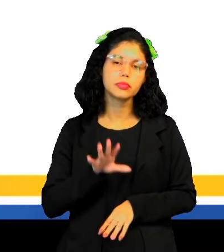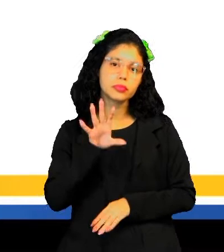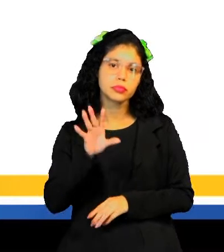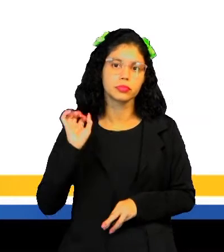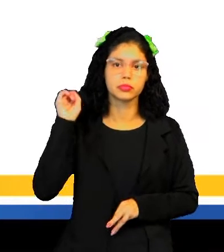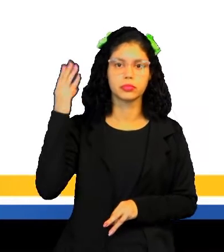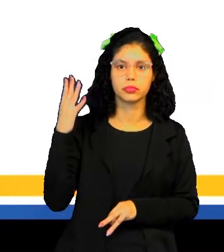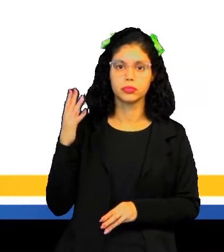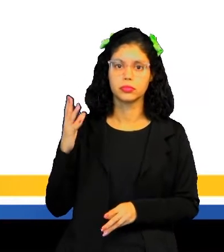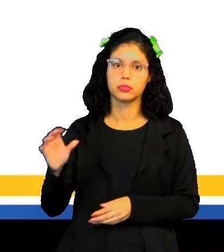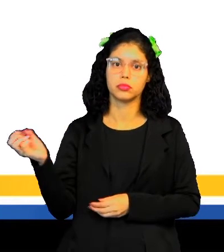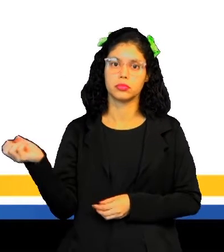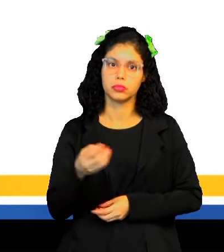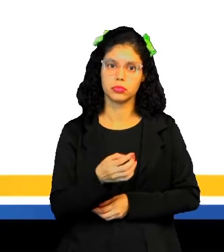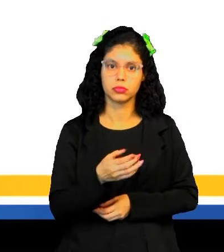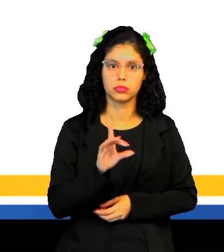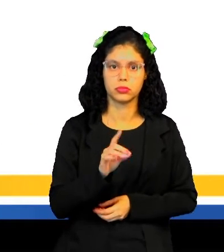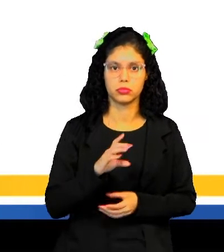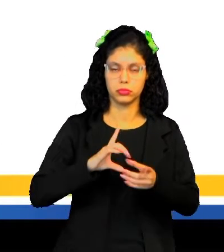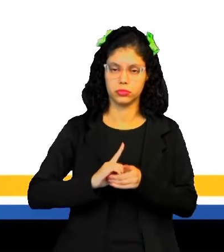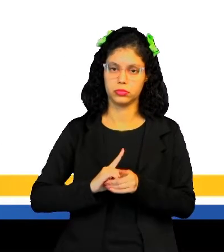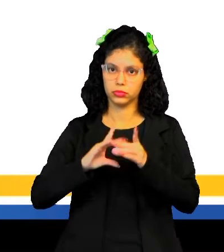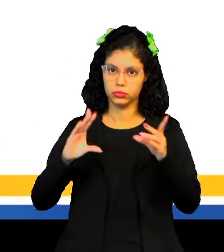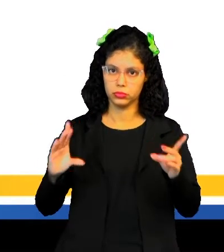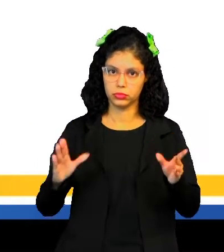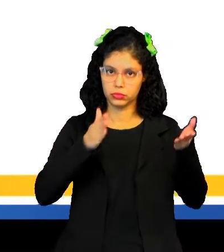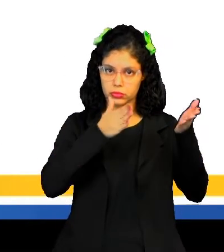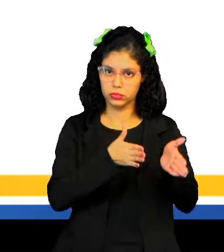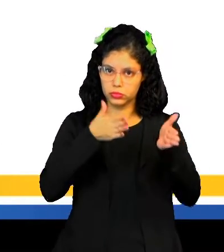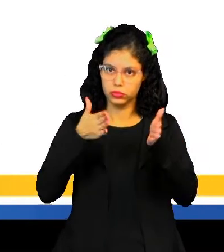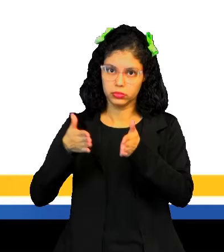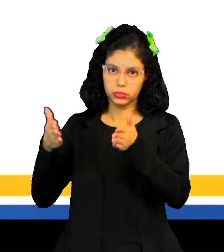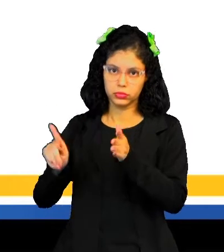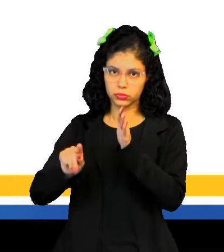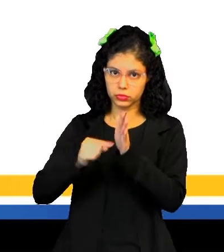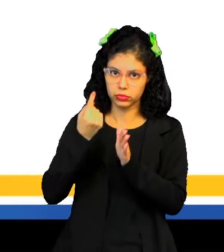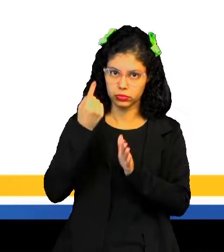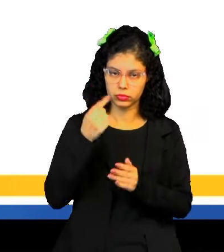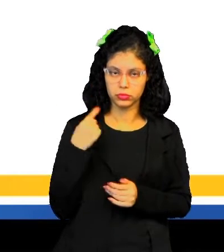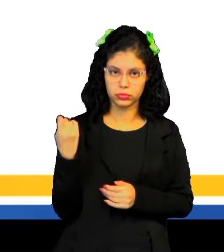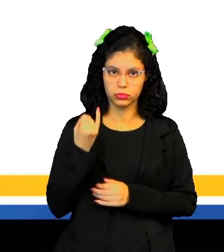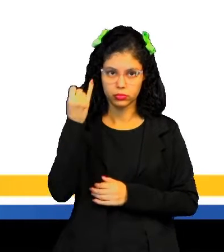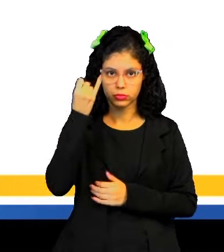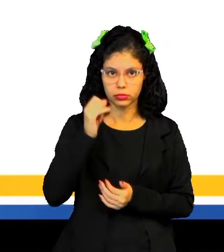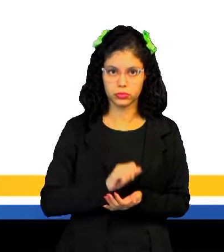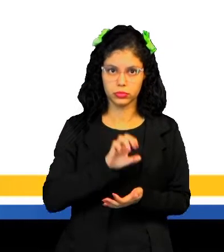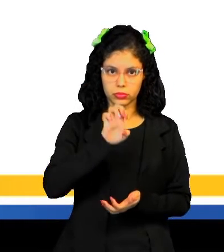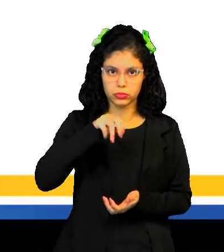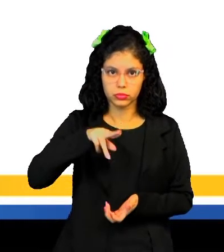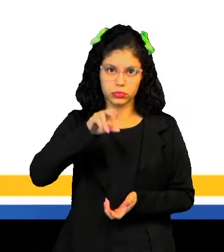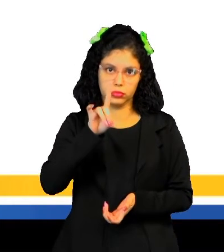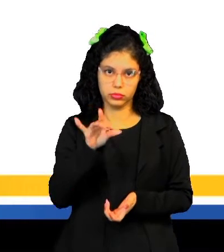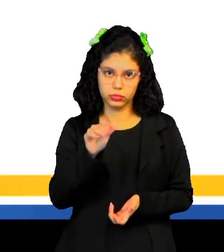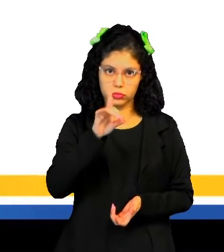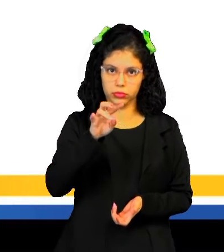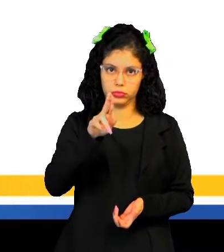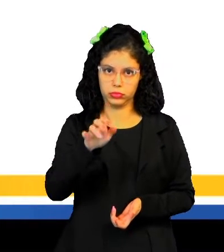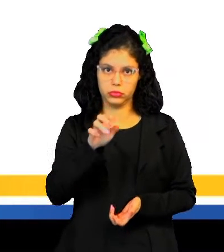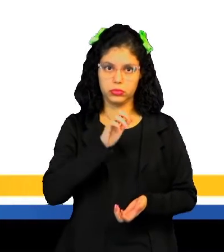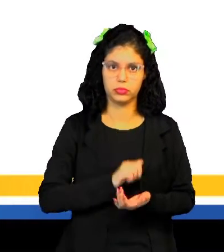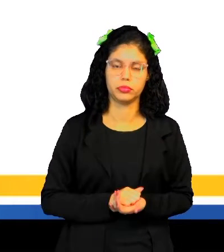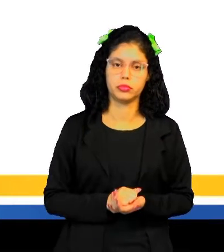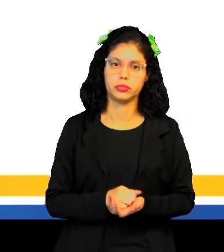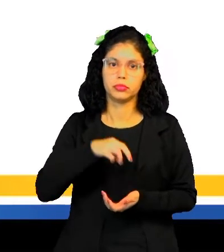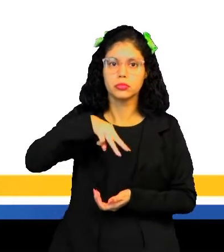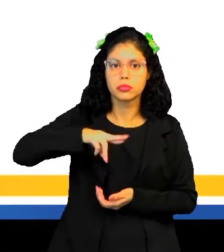Nessa questão da redemocratização, a gente dá alguns passos, e um deles mais importante tem aí a emenda Dante de Oliveira.